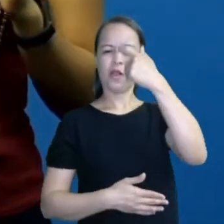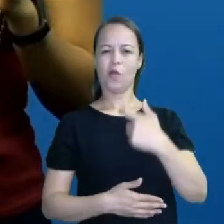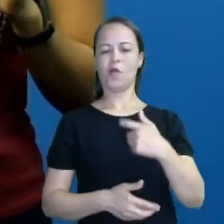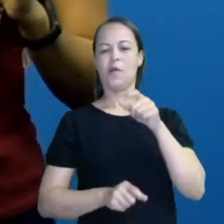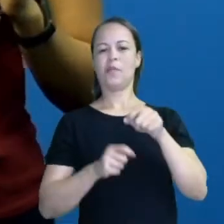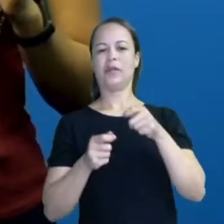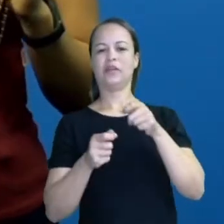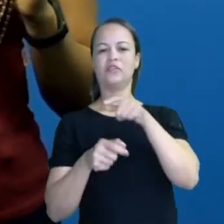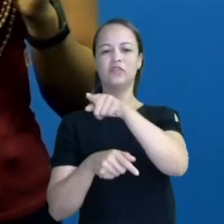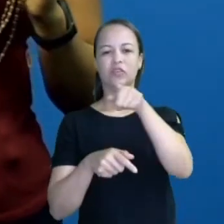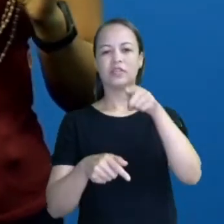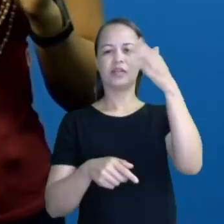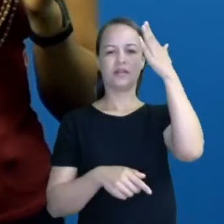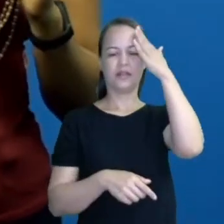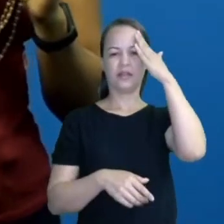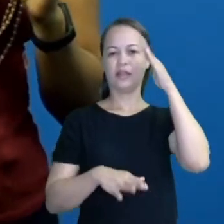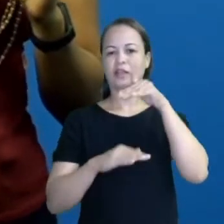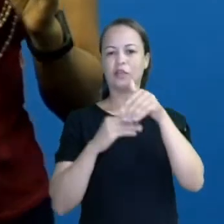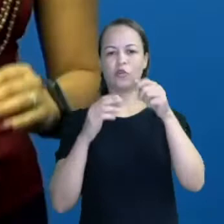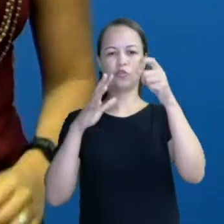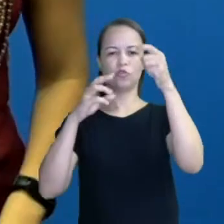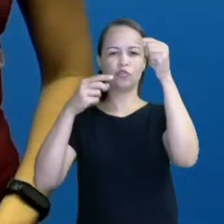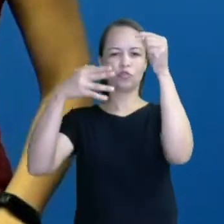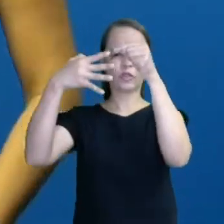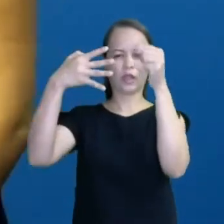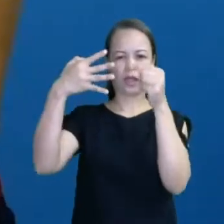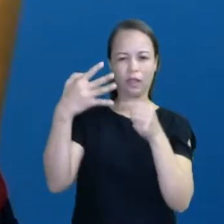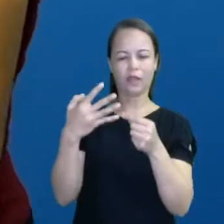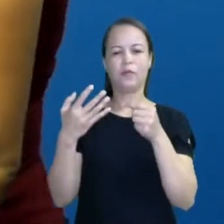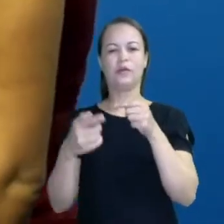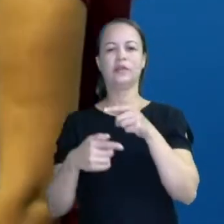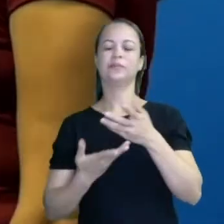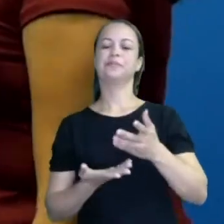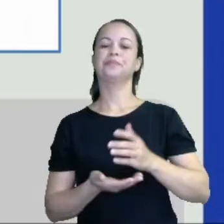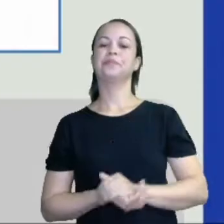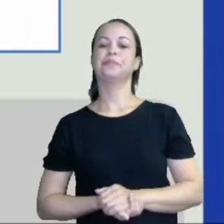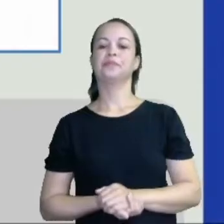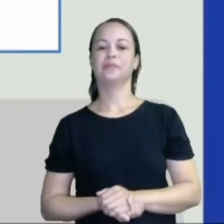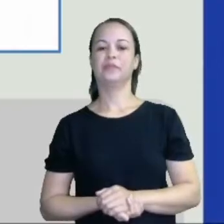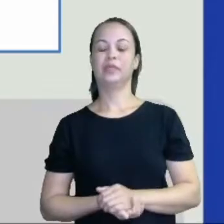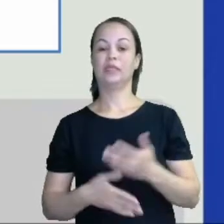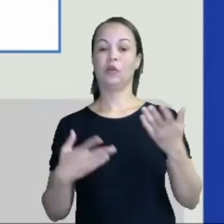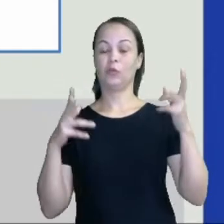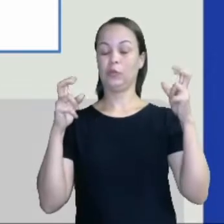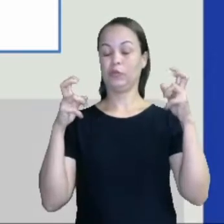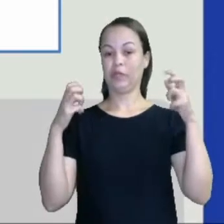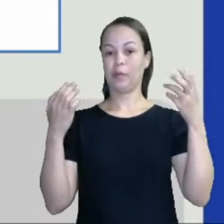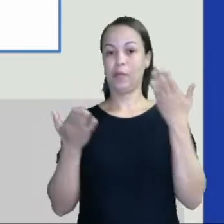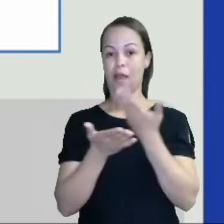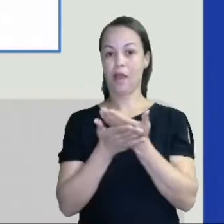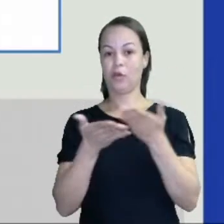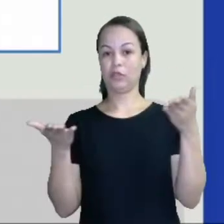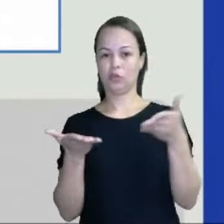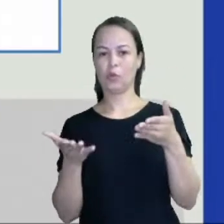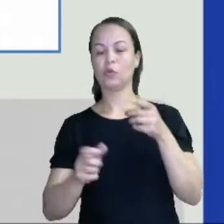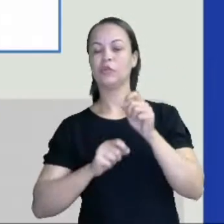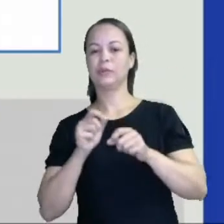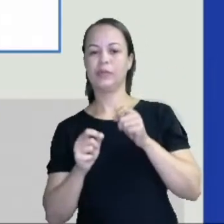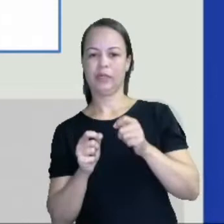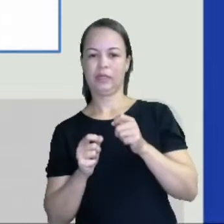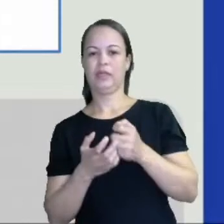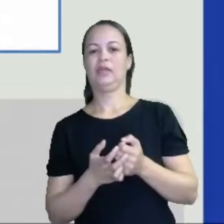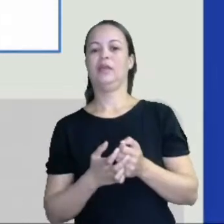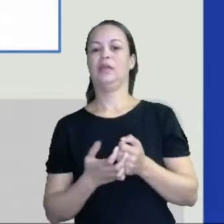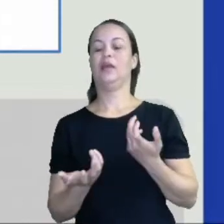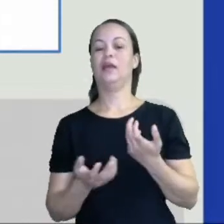que a gente tem que abordar hoje, tá bom? Então vamos lá. O nosso tema da aula de hoje é urbanização